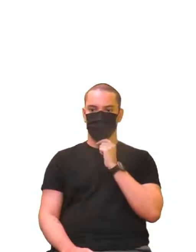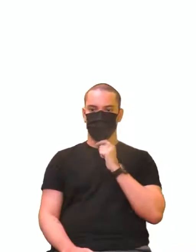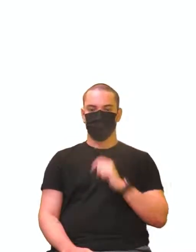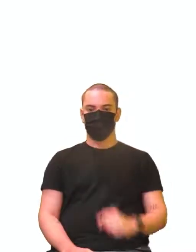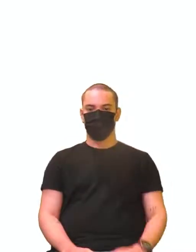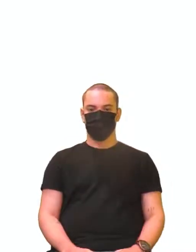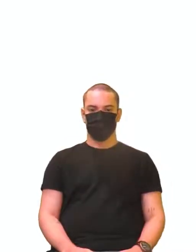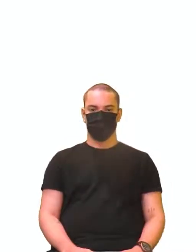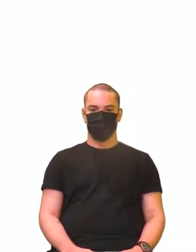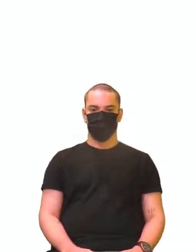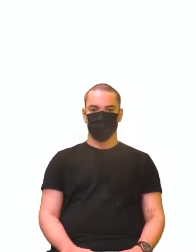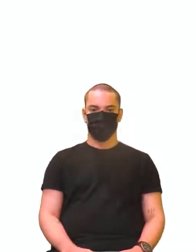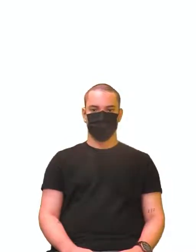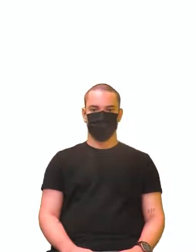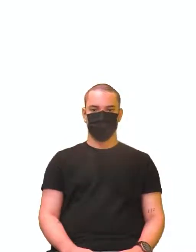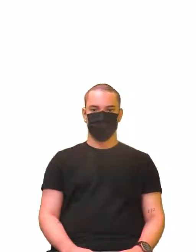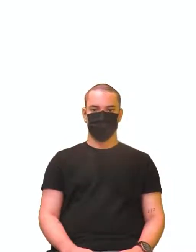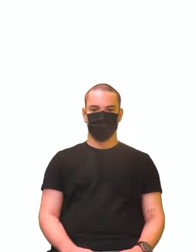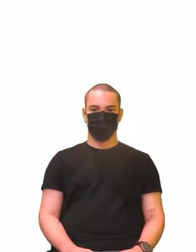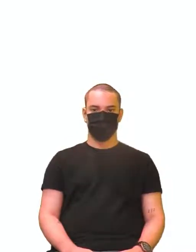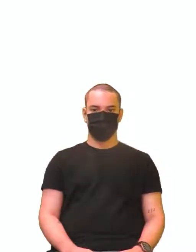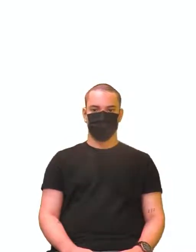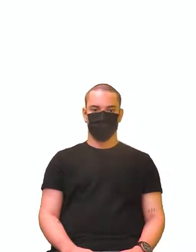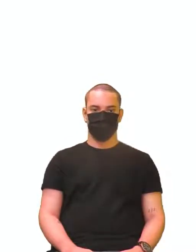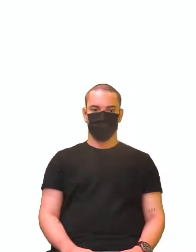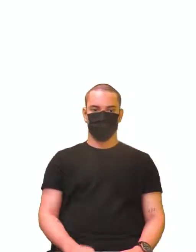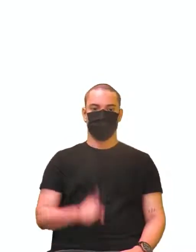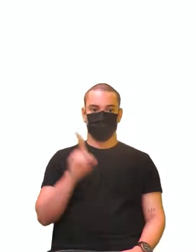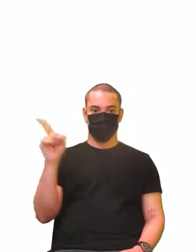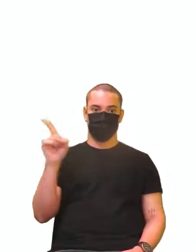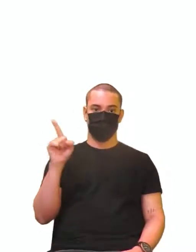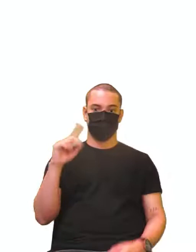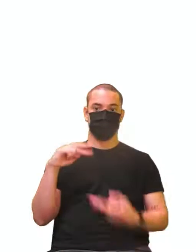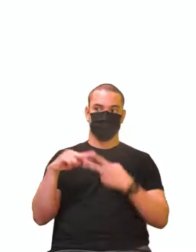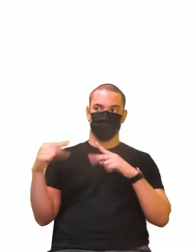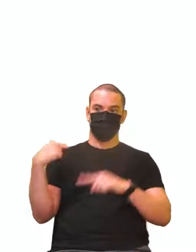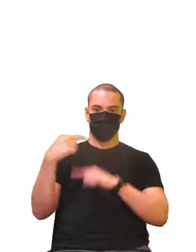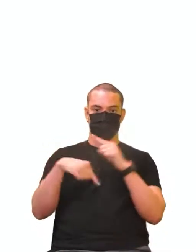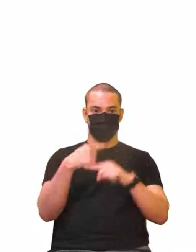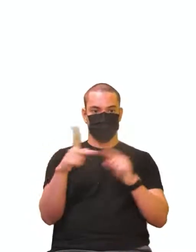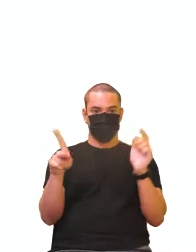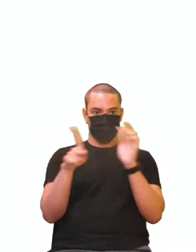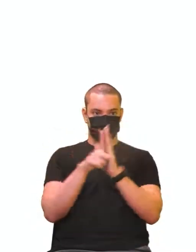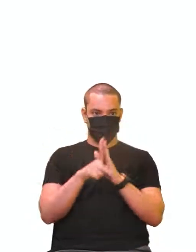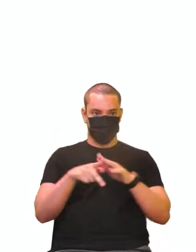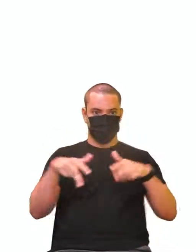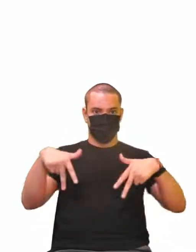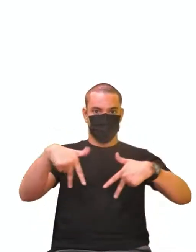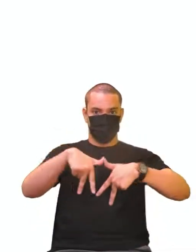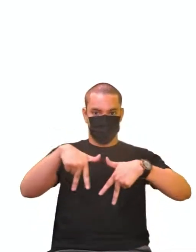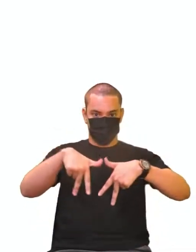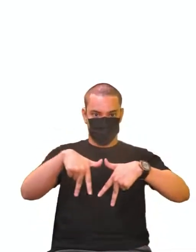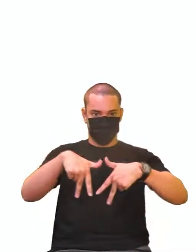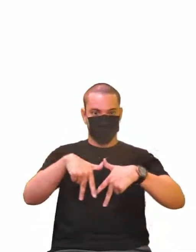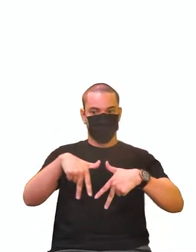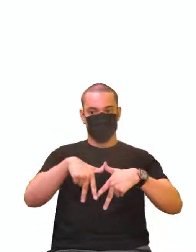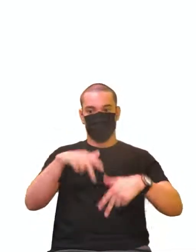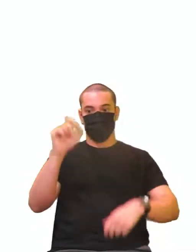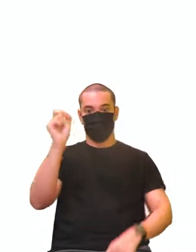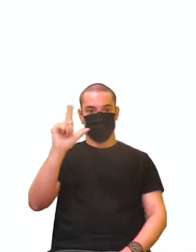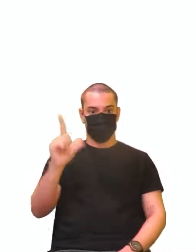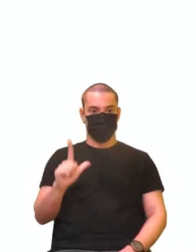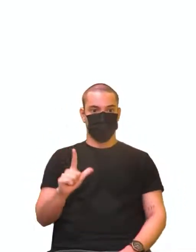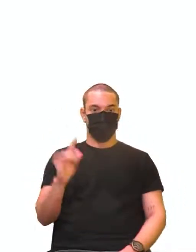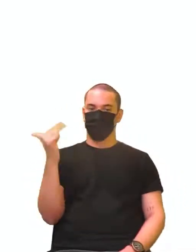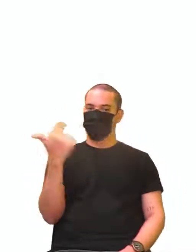certo? A parte da herança ligada ao sexo, partezinha azul,